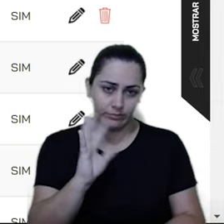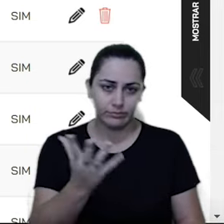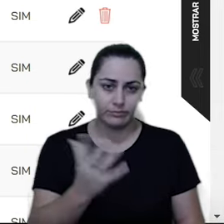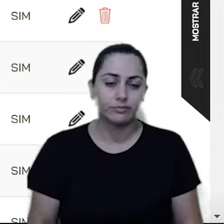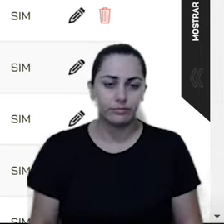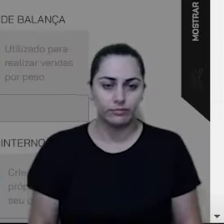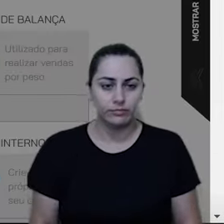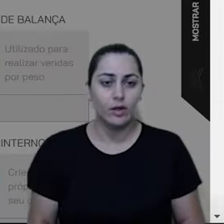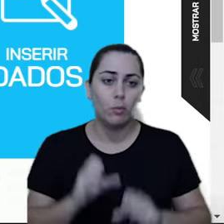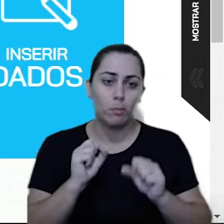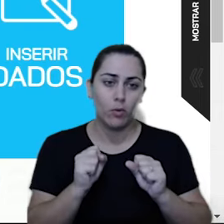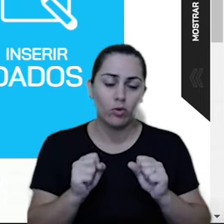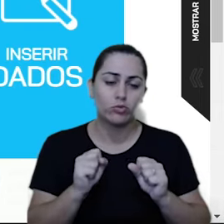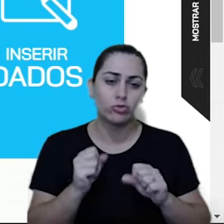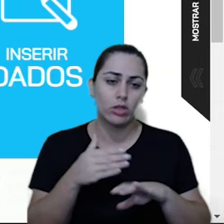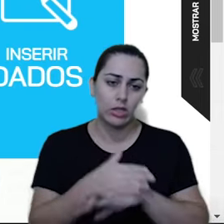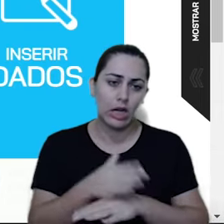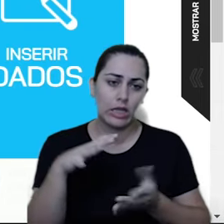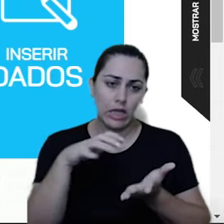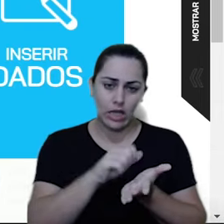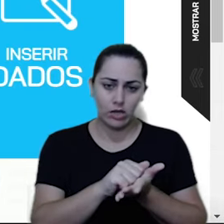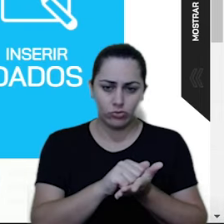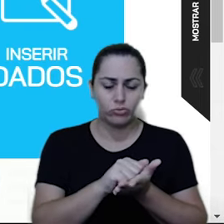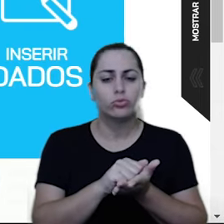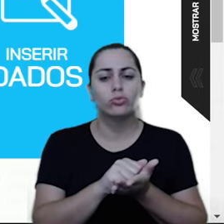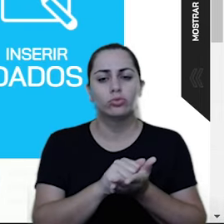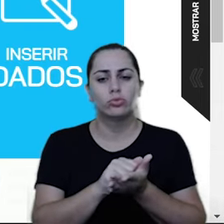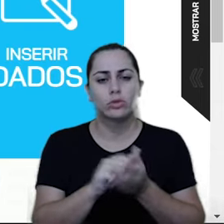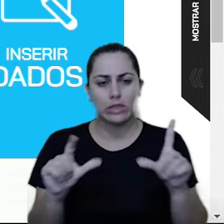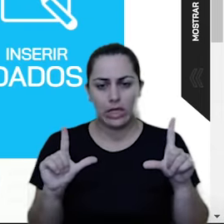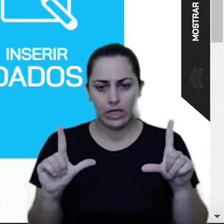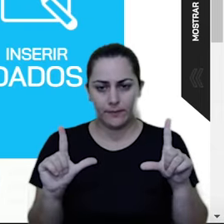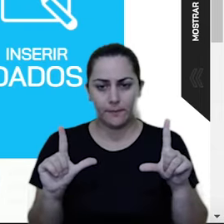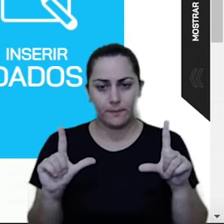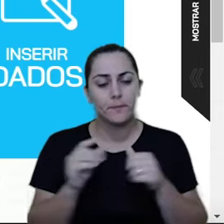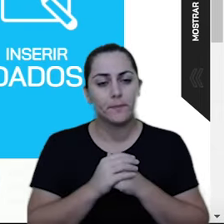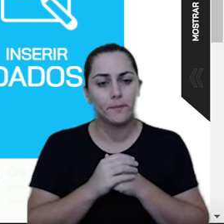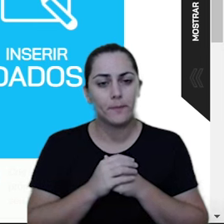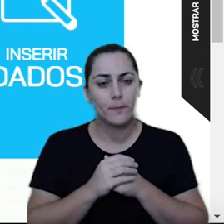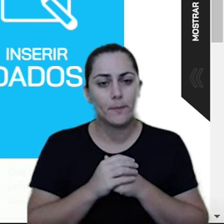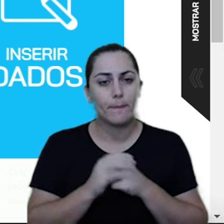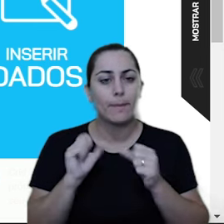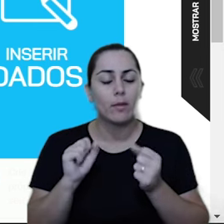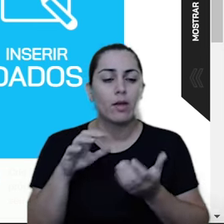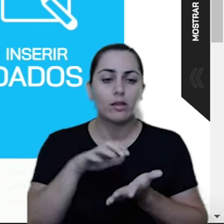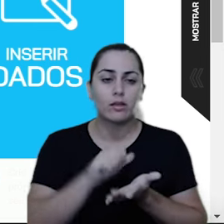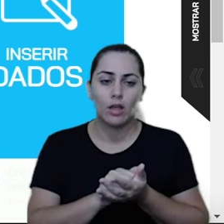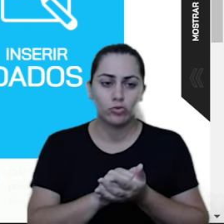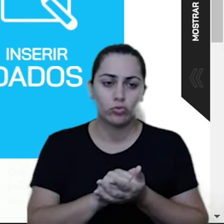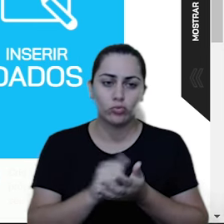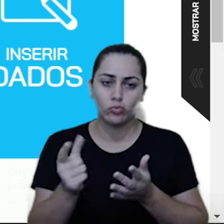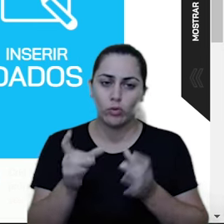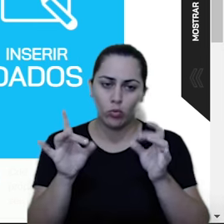você tem essas três possibil de acesso para cadastrar tá para entrar nessa tela aqui eu posso fazer o cadastro